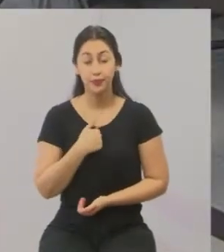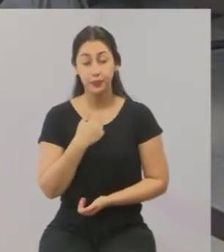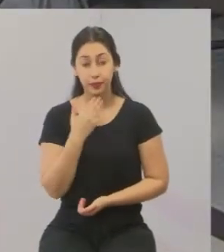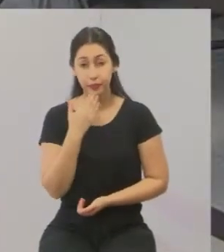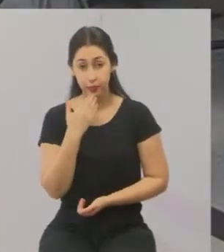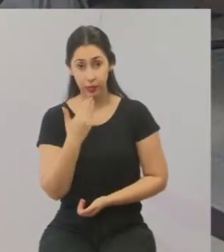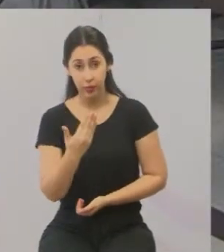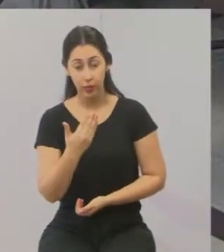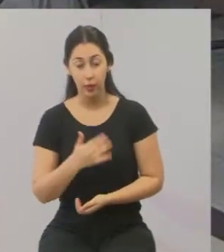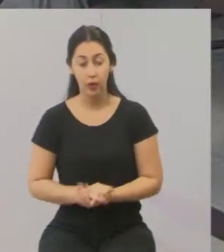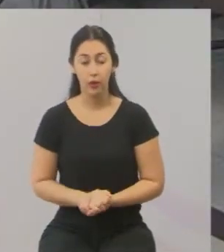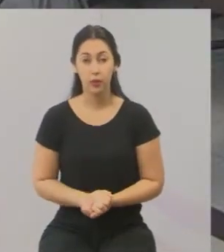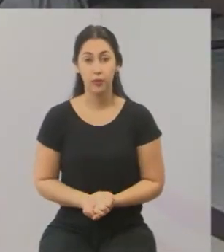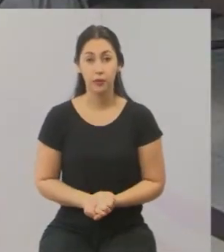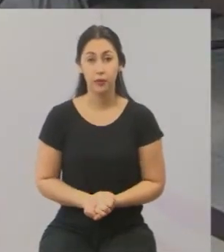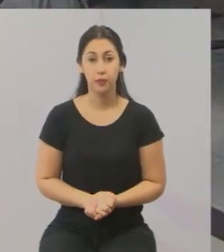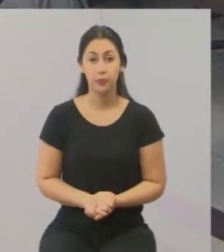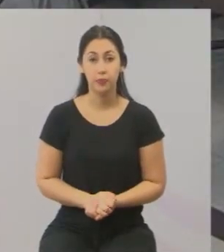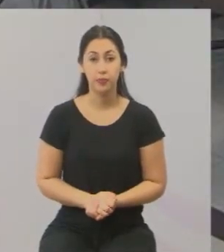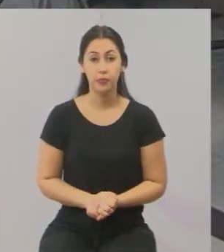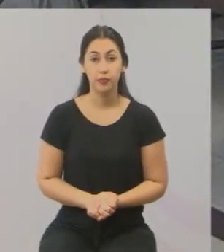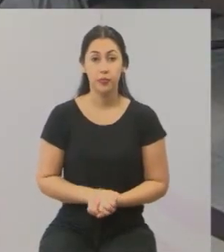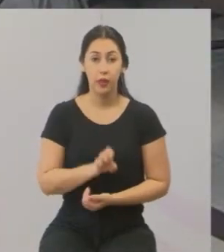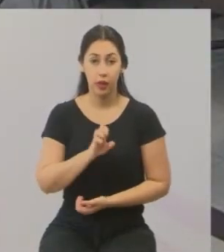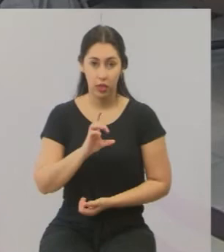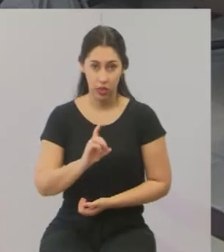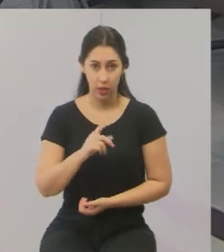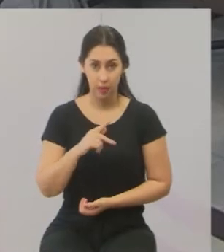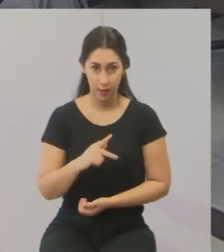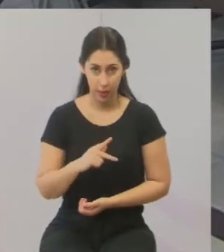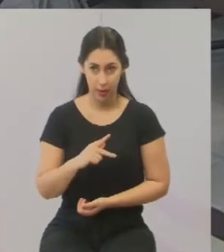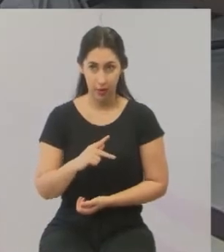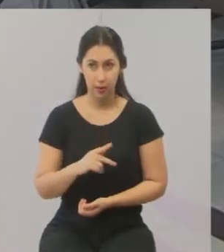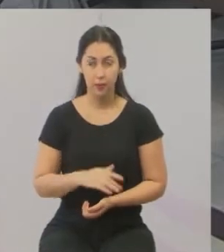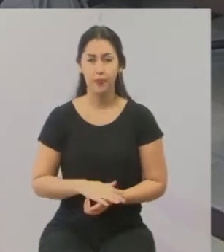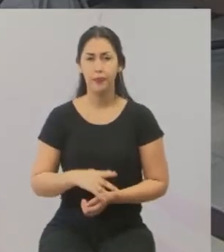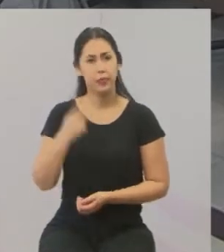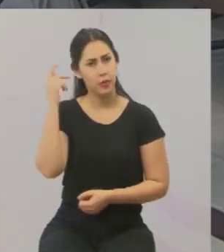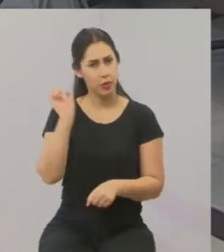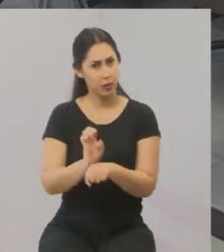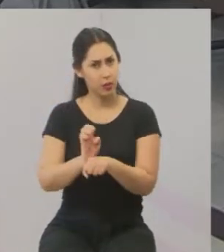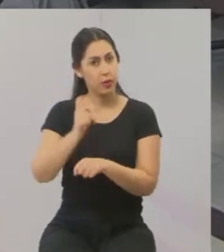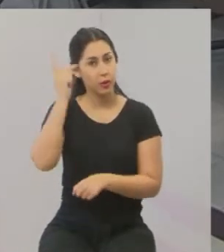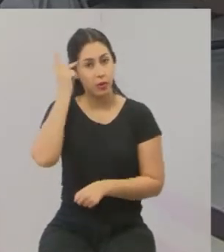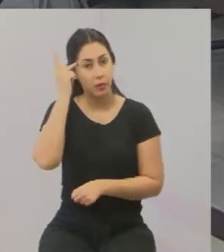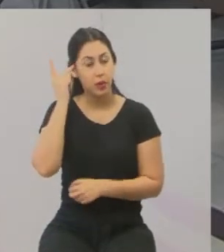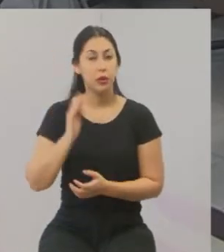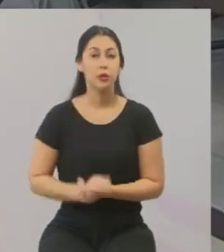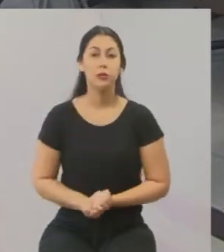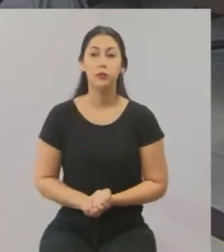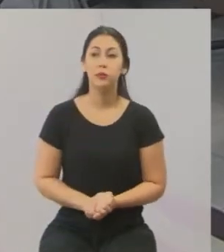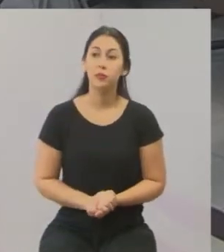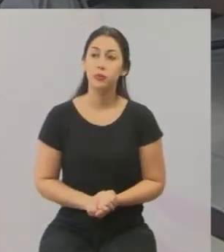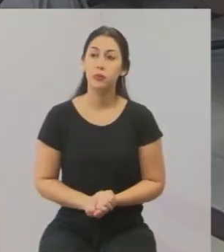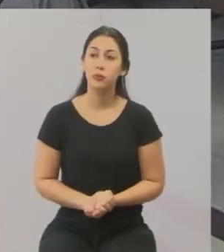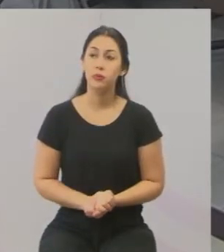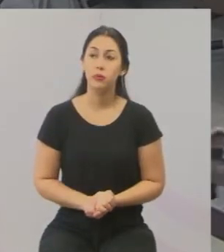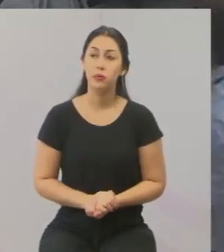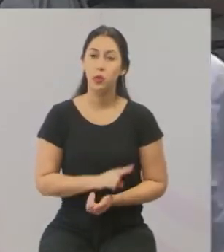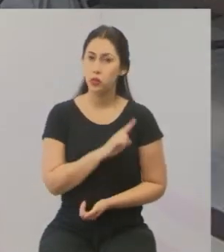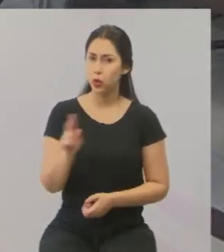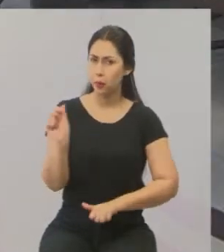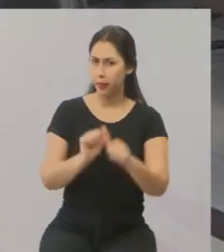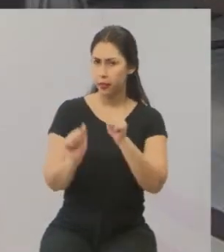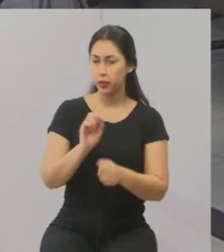requerimento à EDP Bandeirante, a EDP São Paulo, na verdade, agora, né, não tem mais nada de EDP Bandeirante, agora o nome é EDP